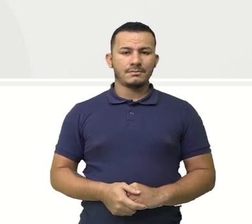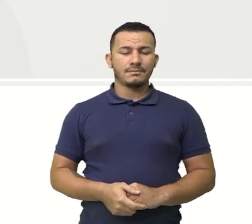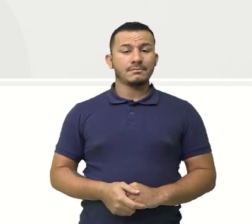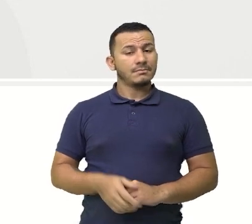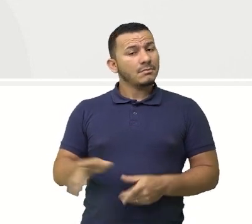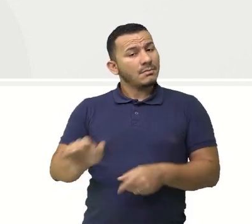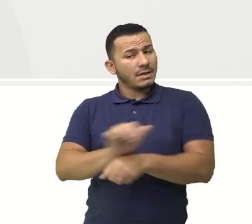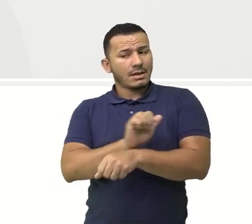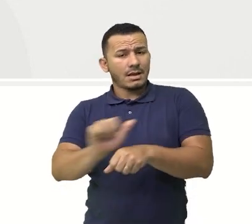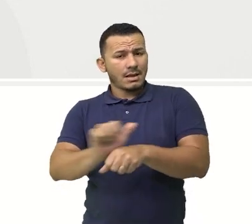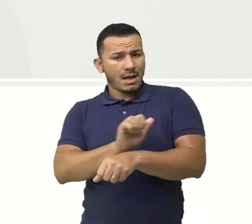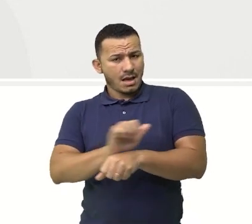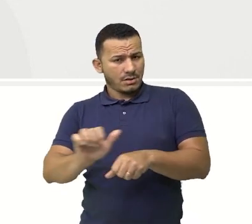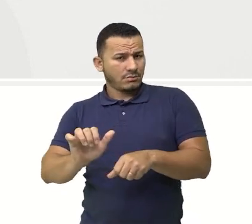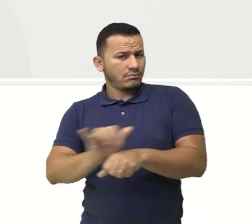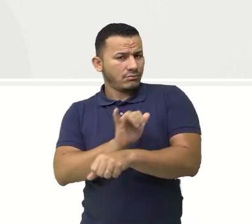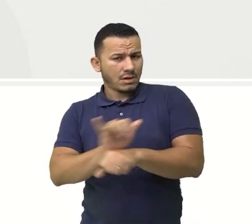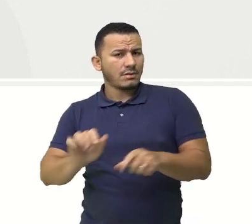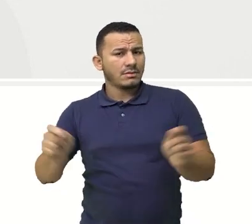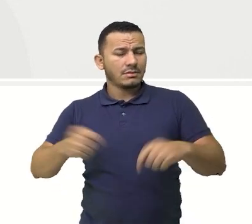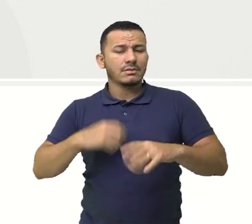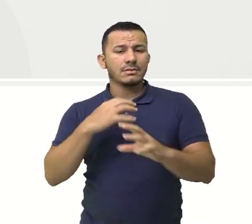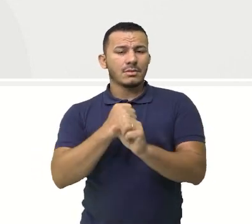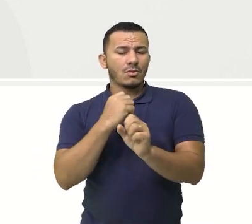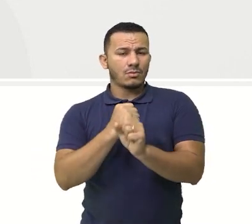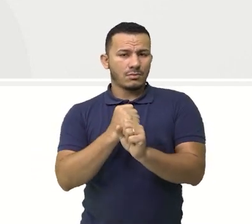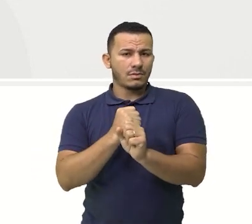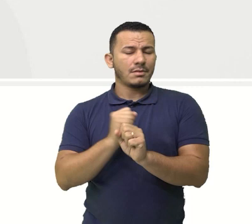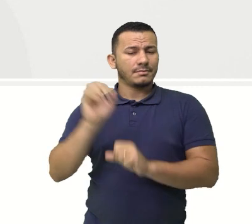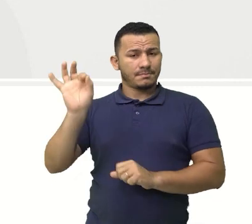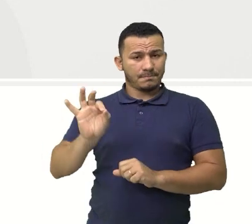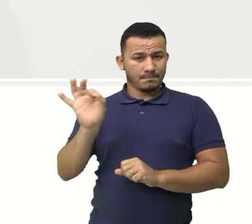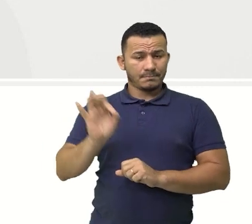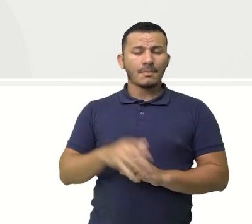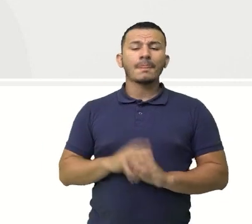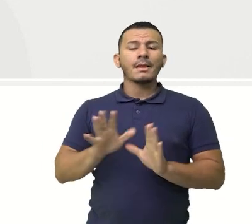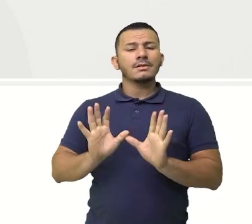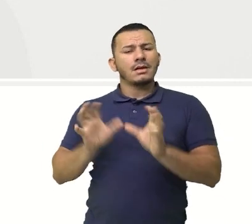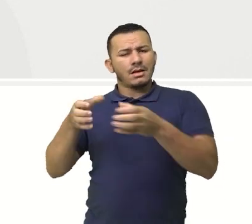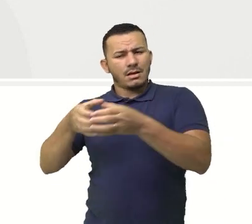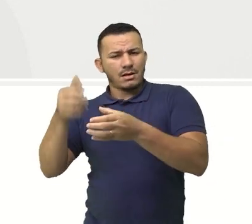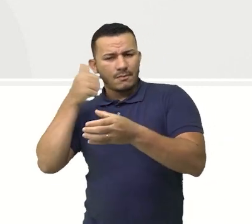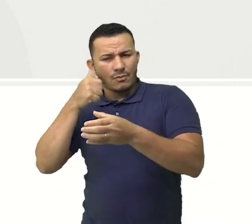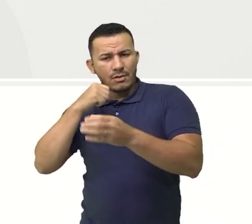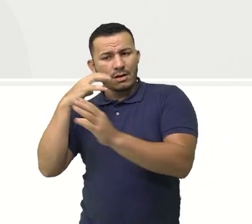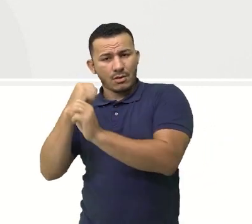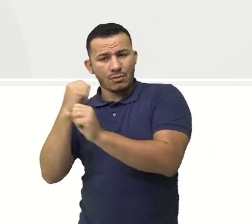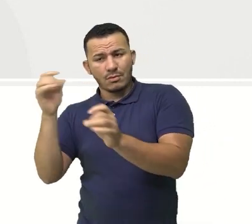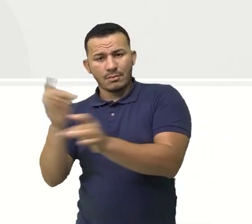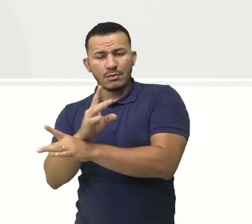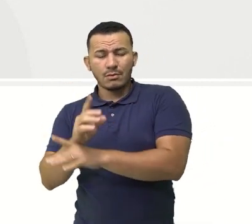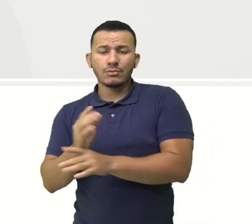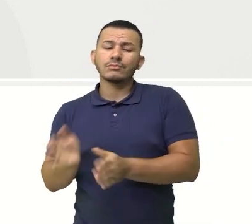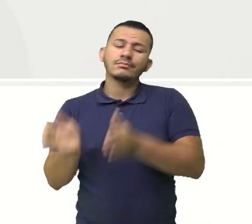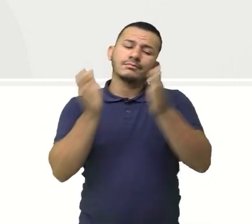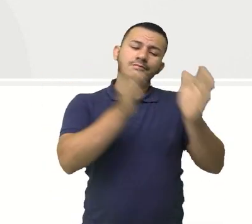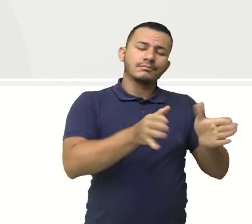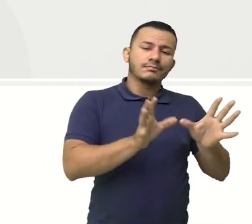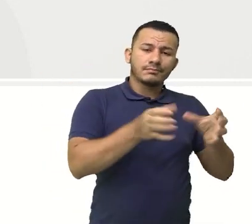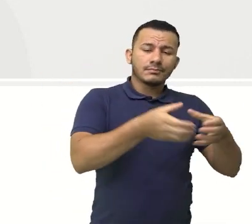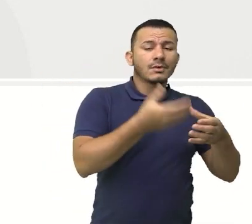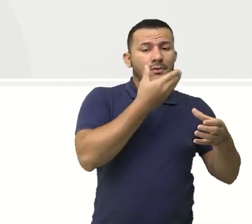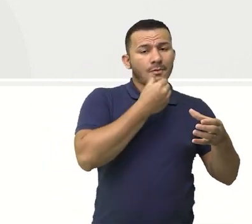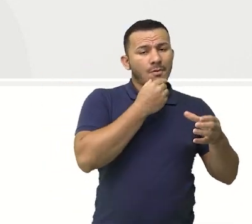Essa é uma maneira, tá, pessoal? Que a gente fez. Calculamos o número de meninas e depois o número de meninos.